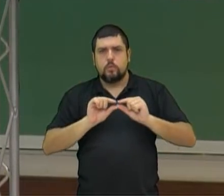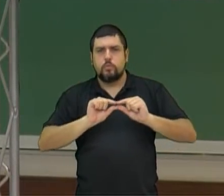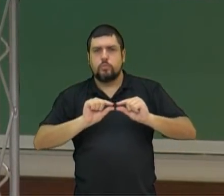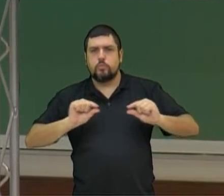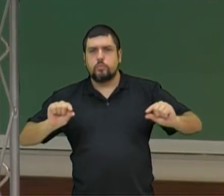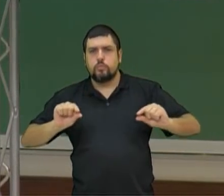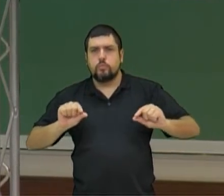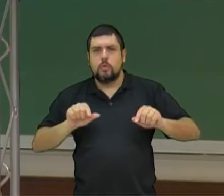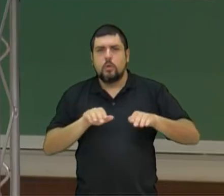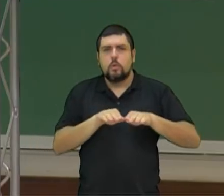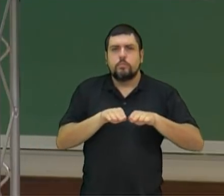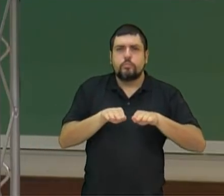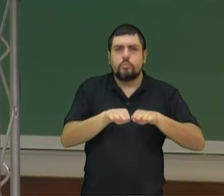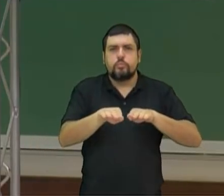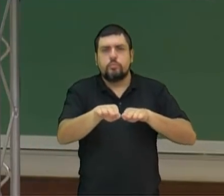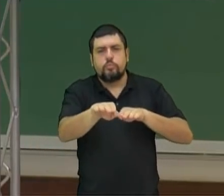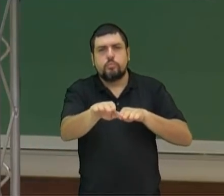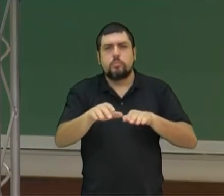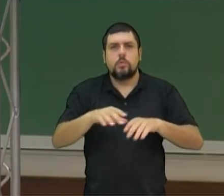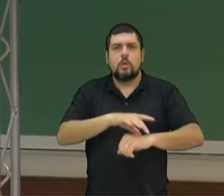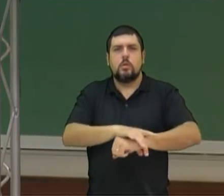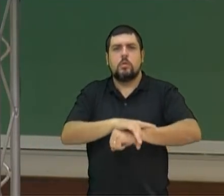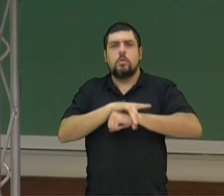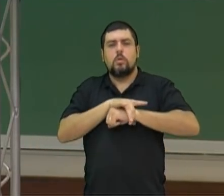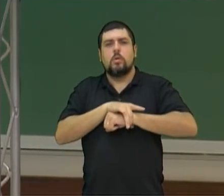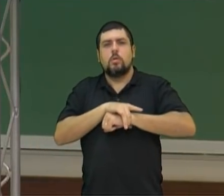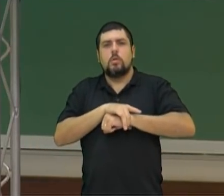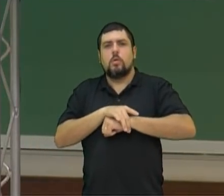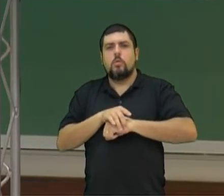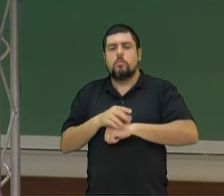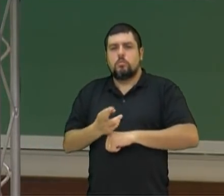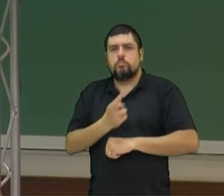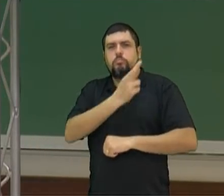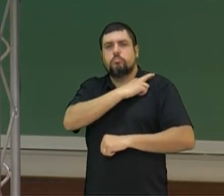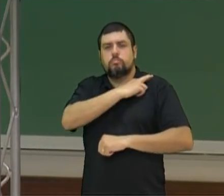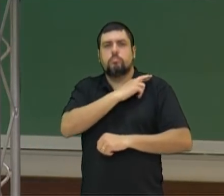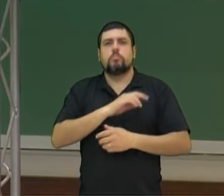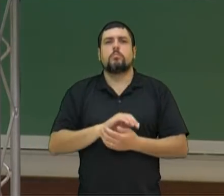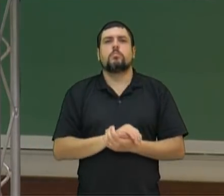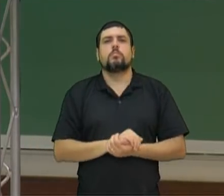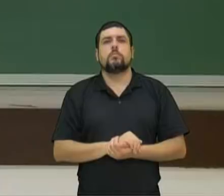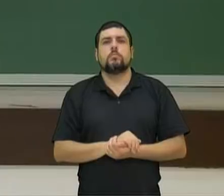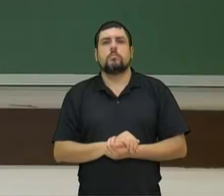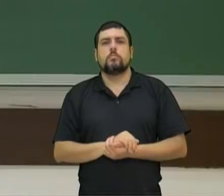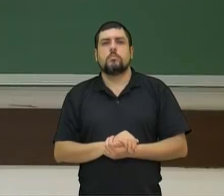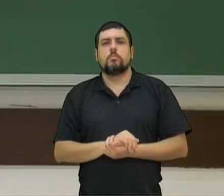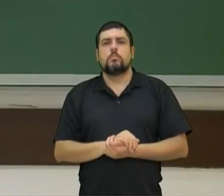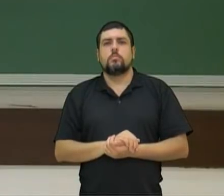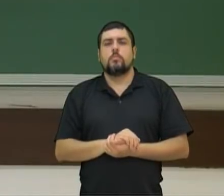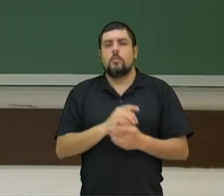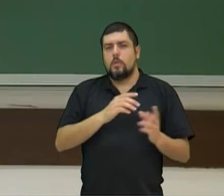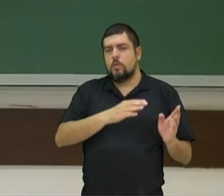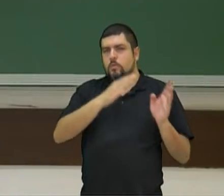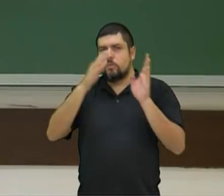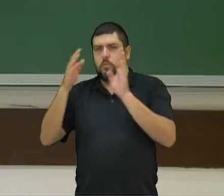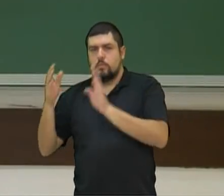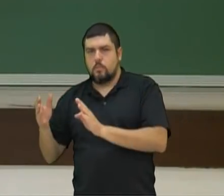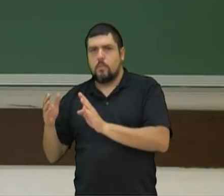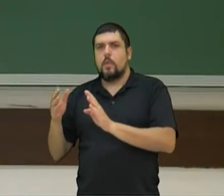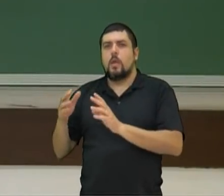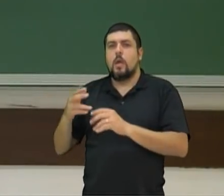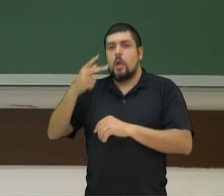faço a diferença, você é o responsável. Olha a próxima campanha. Essa campanha é lá da Prefeitura de